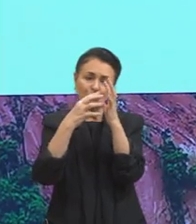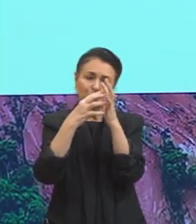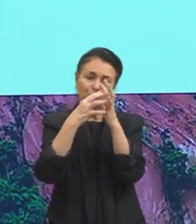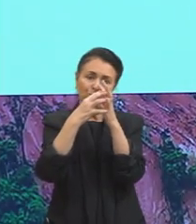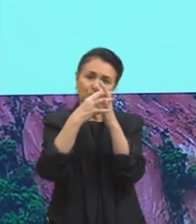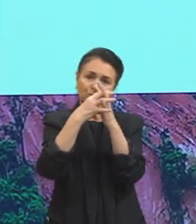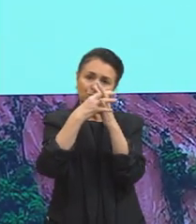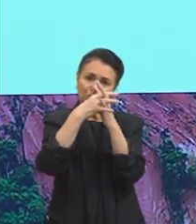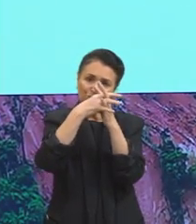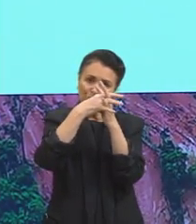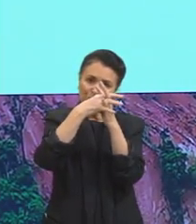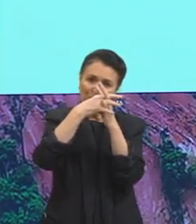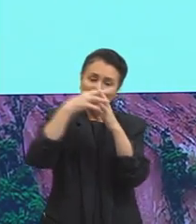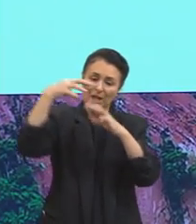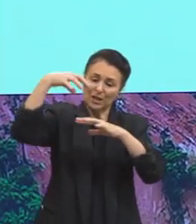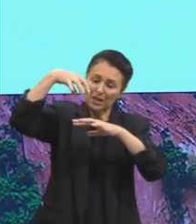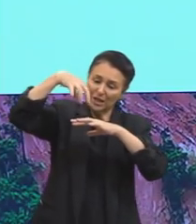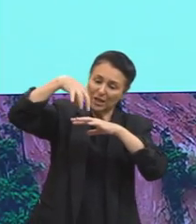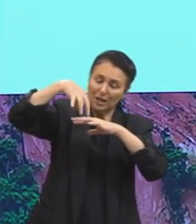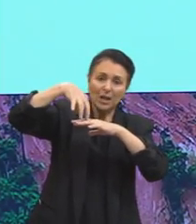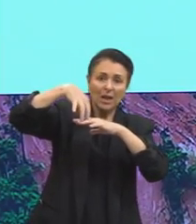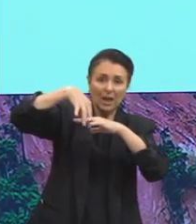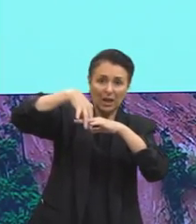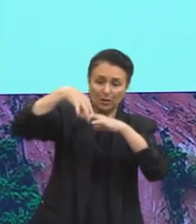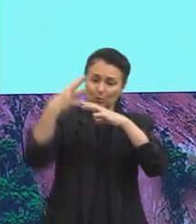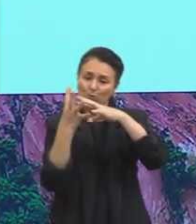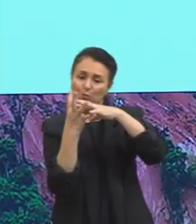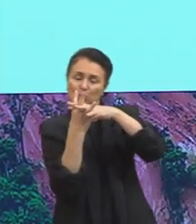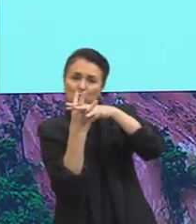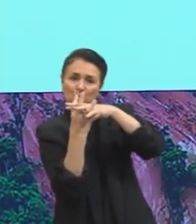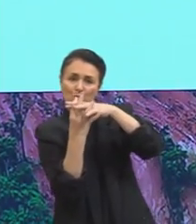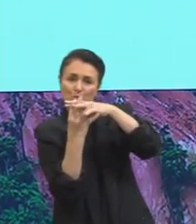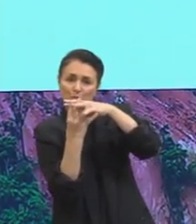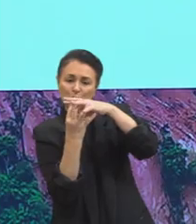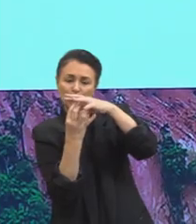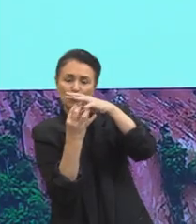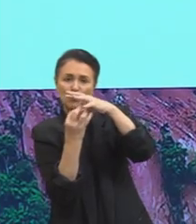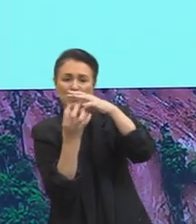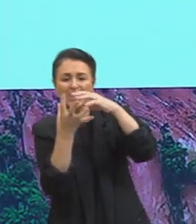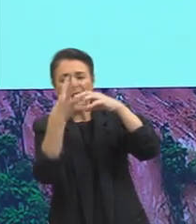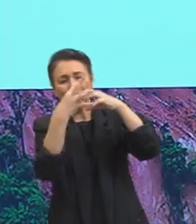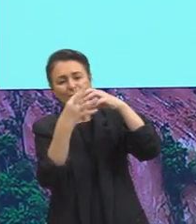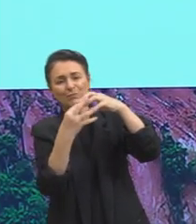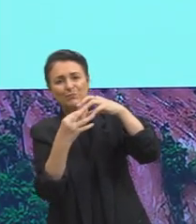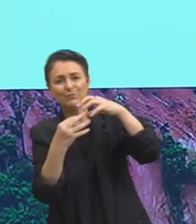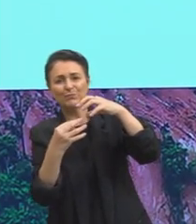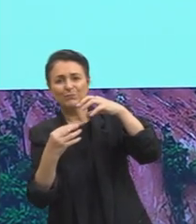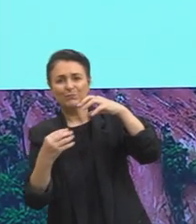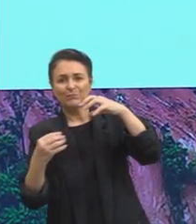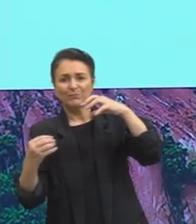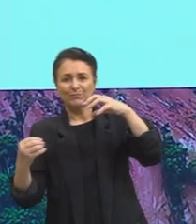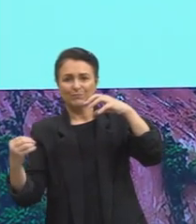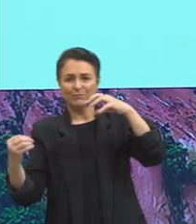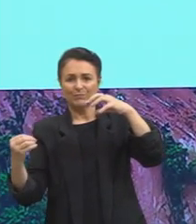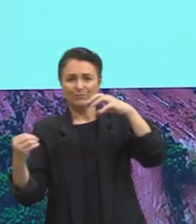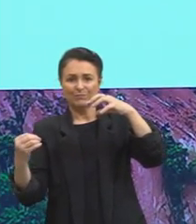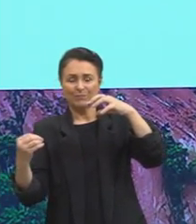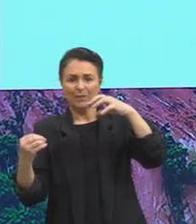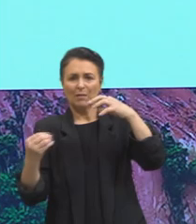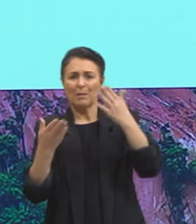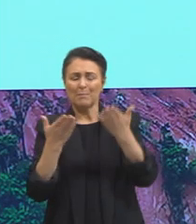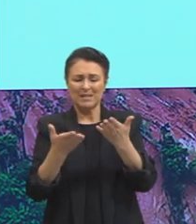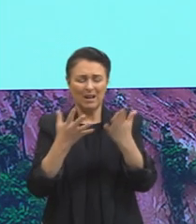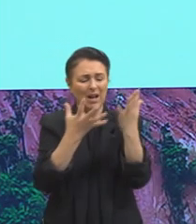entrar nessa nesse nesse solo e aí esse solo encharcado ele vai ficar mais